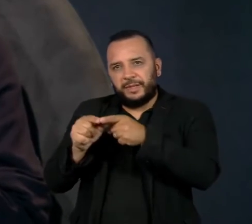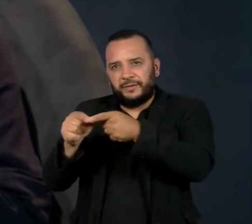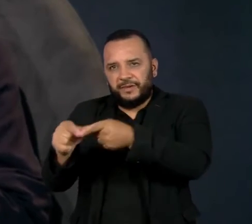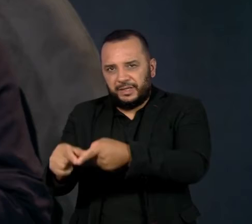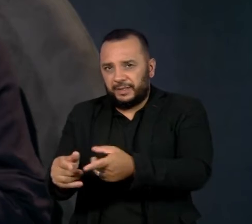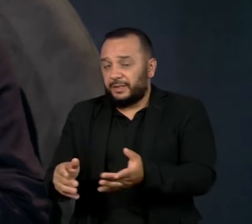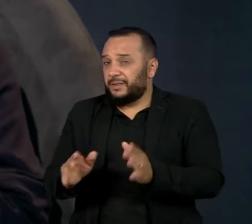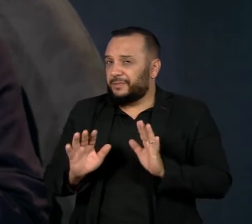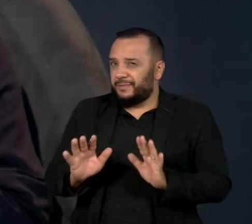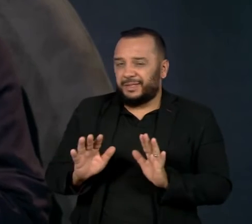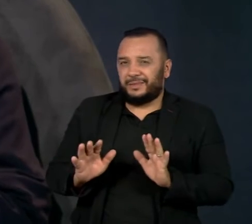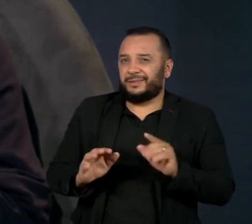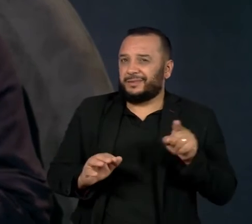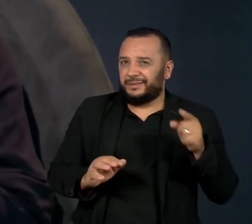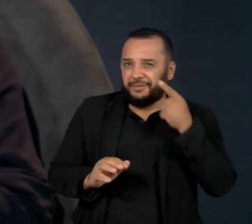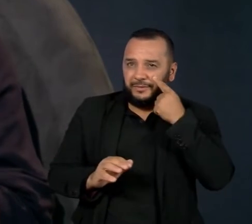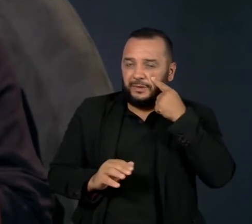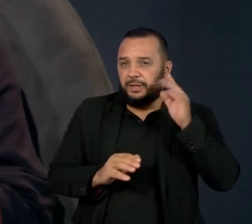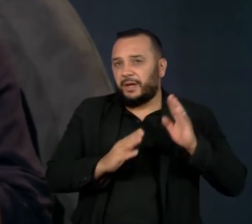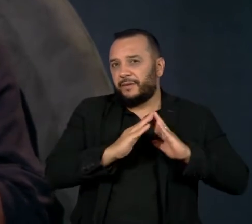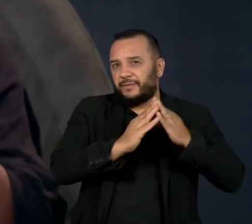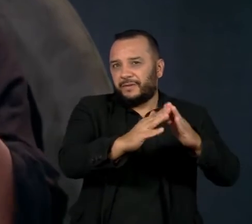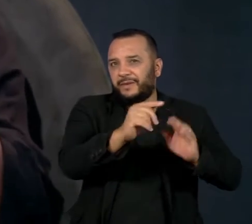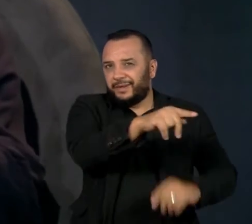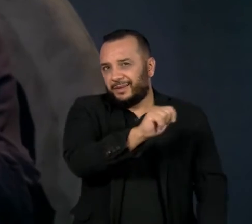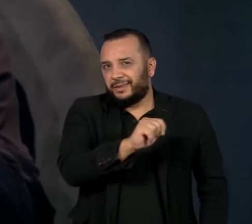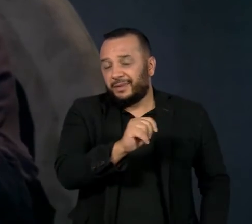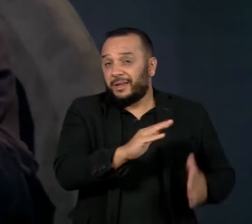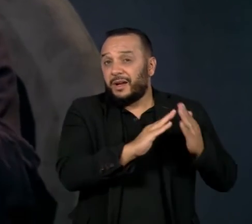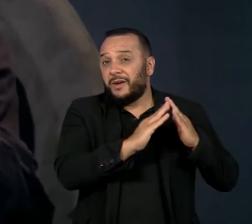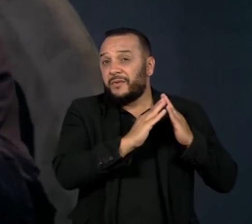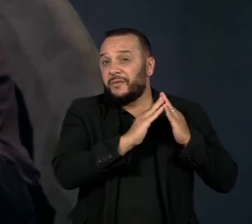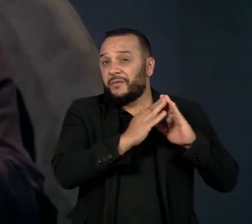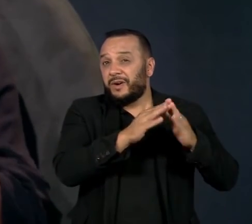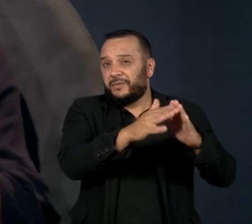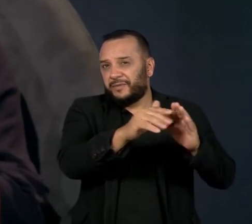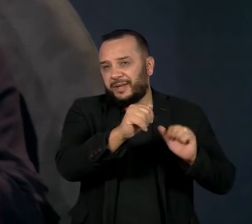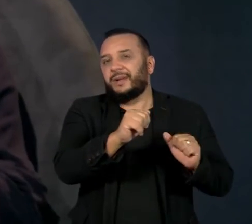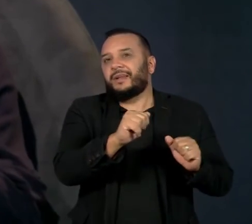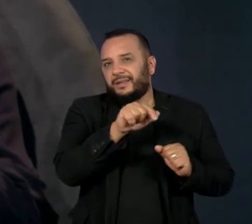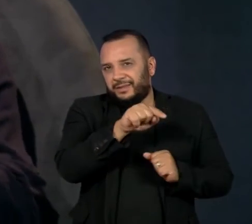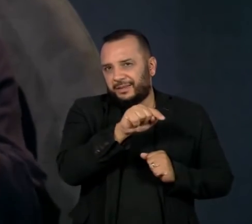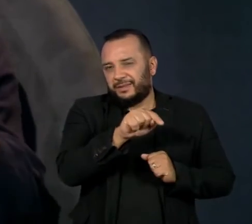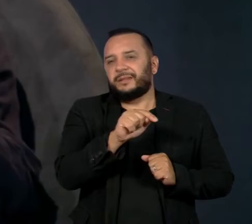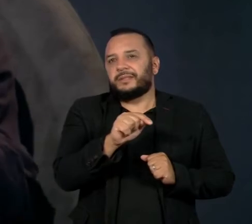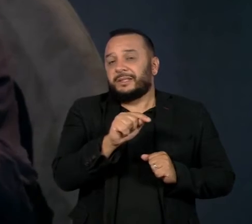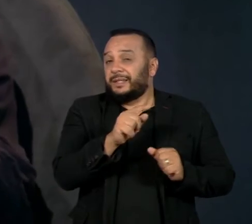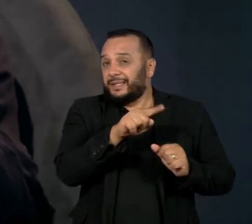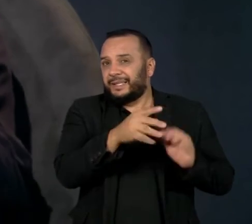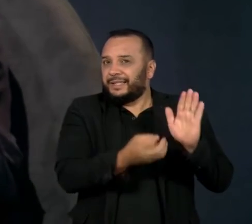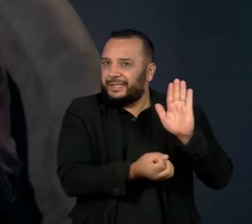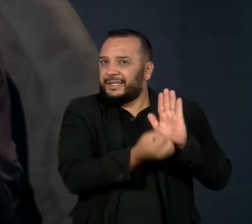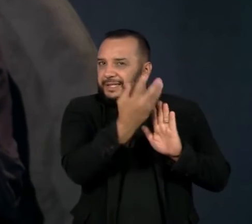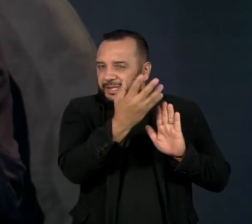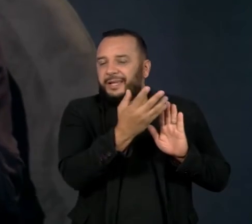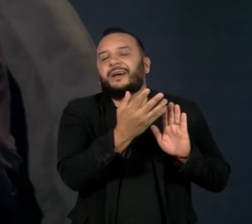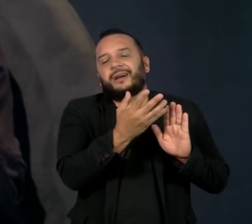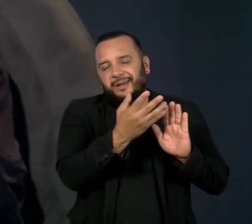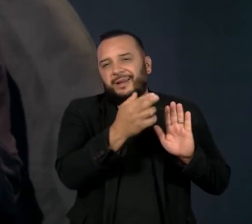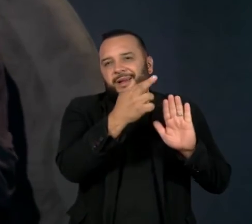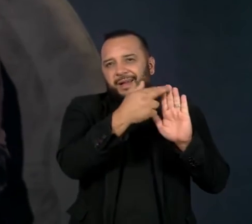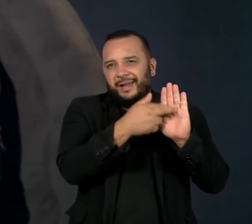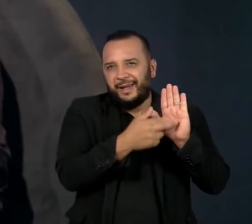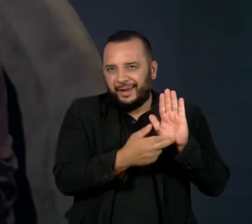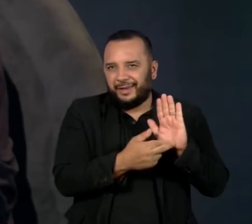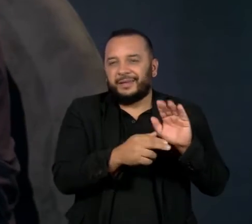para uma quebrada, Porque lá, enfim, a quebrada é quem dita a tendência, E a quebrada aprendeu a criar